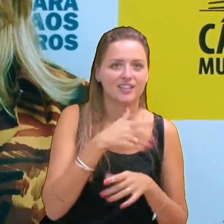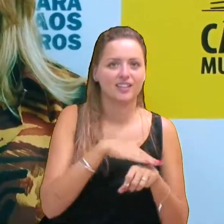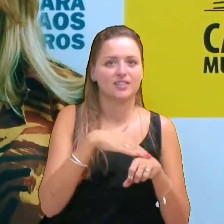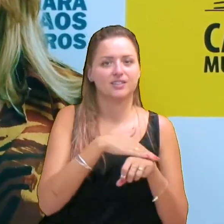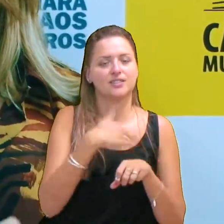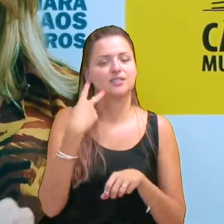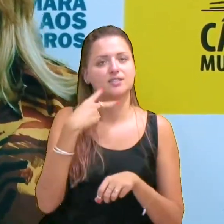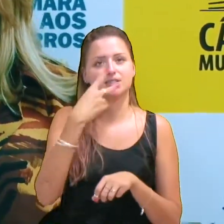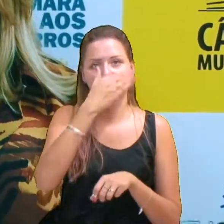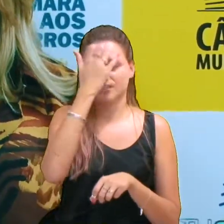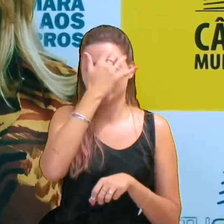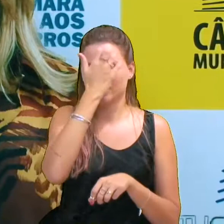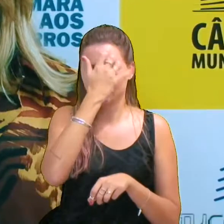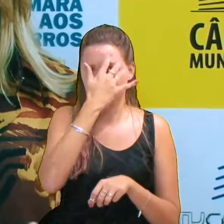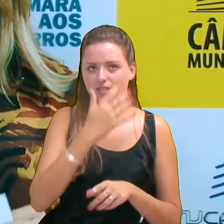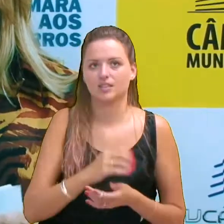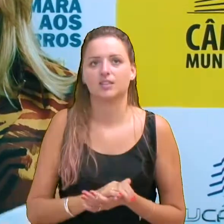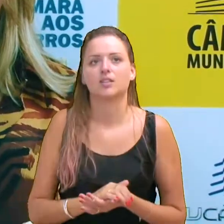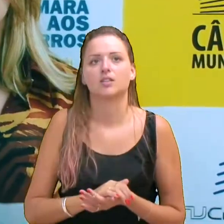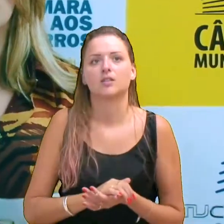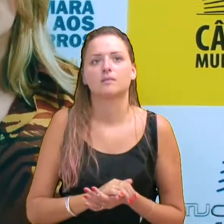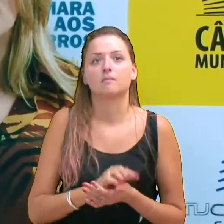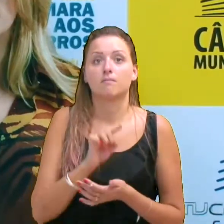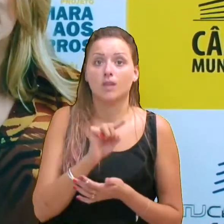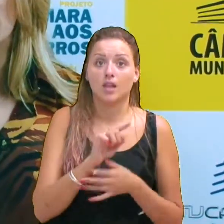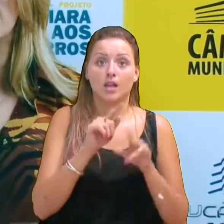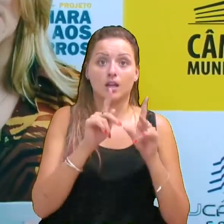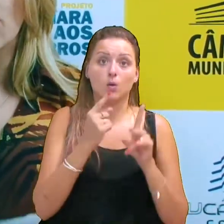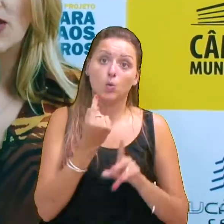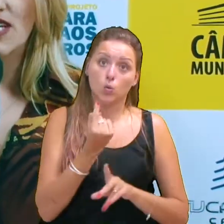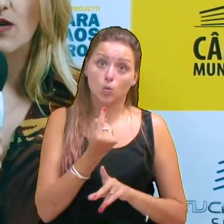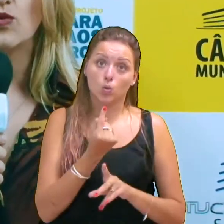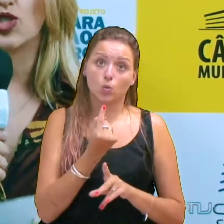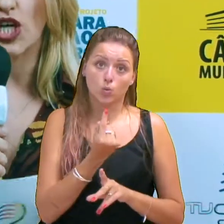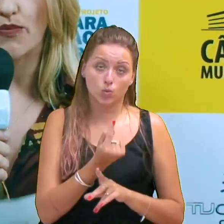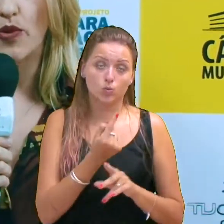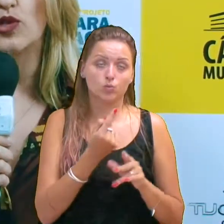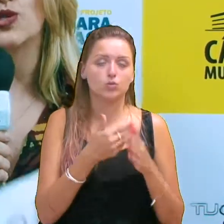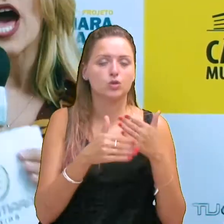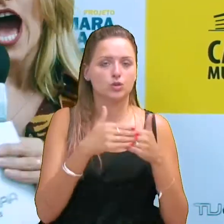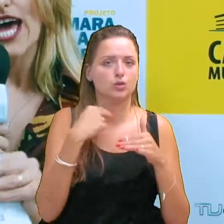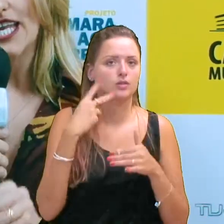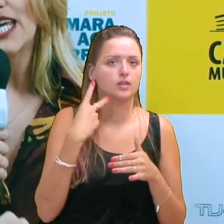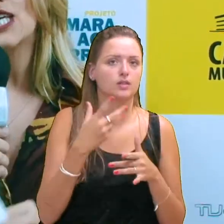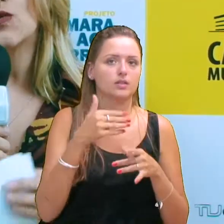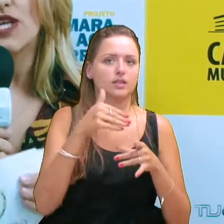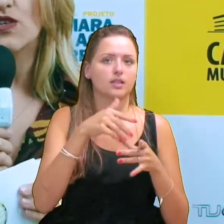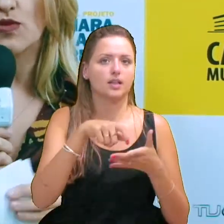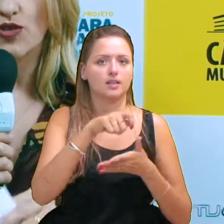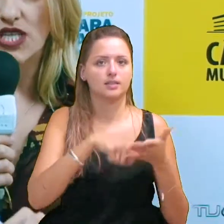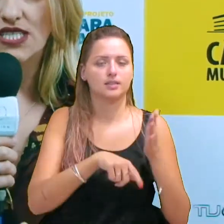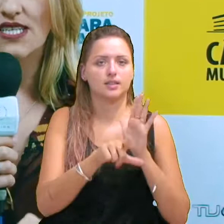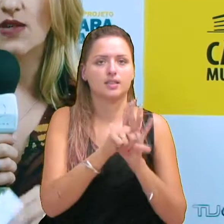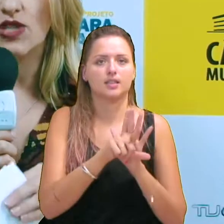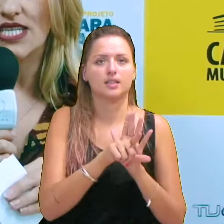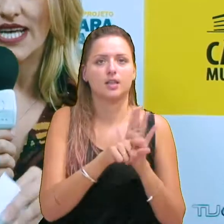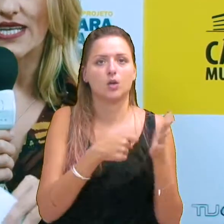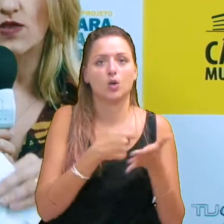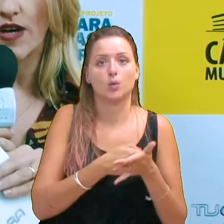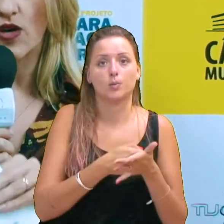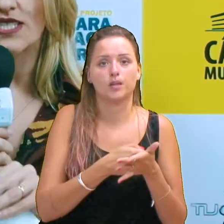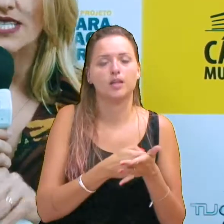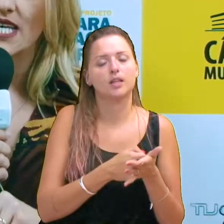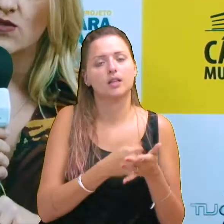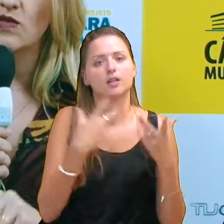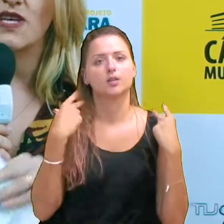vereador Adiló de Domênico, que é um dos que assinam, então, essa moção de repúdio à lei que obriga os motoristas a